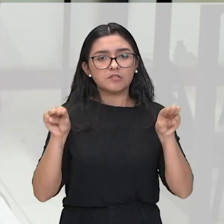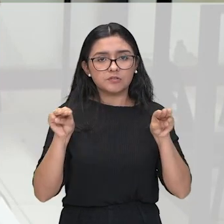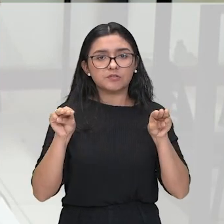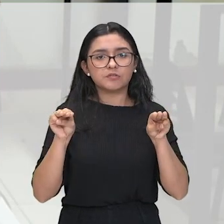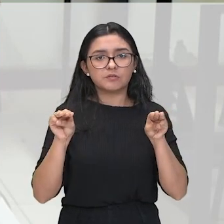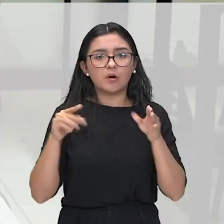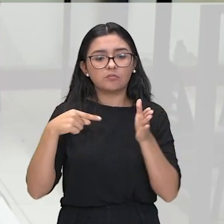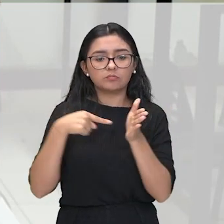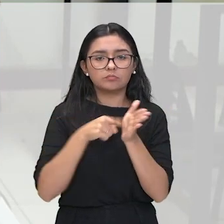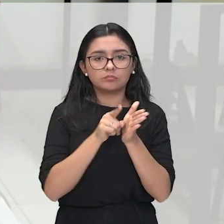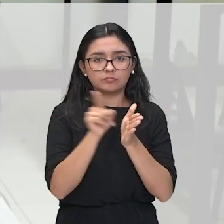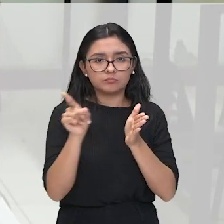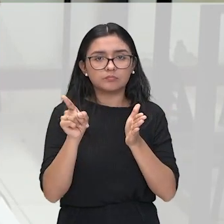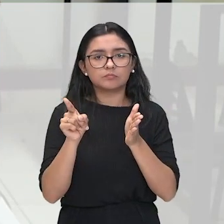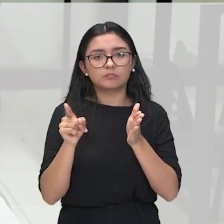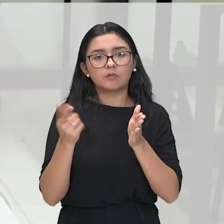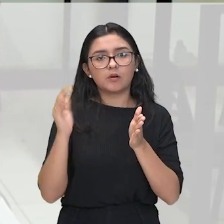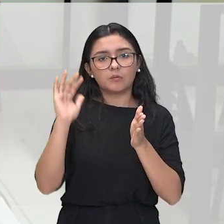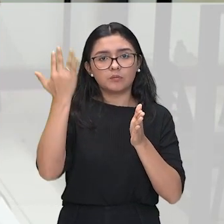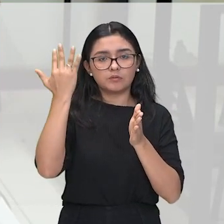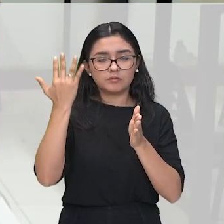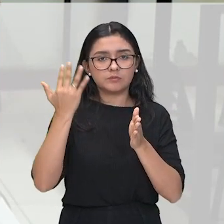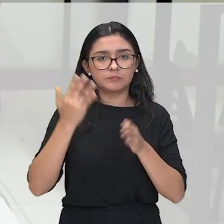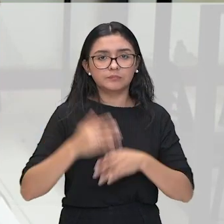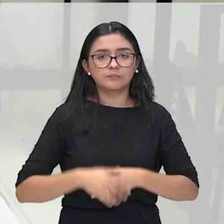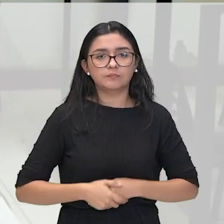feito pela luz provocado pelo acrílico.